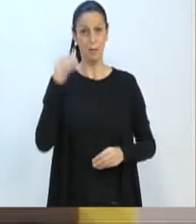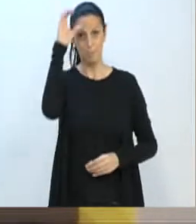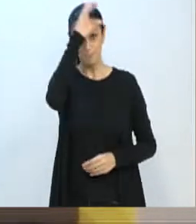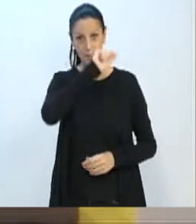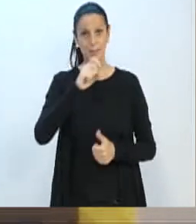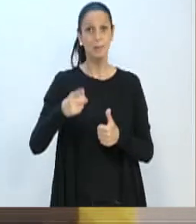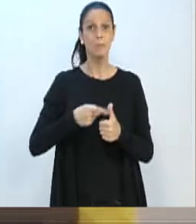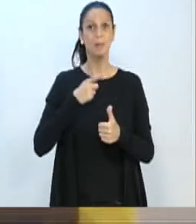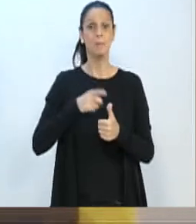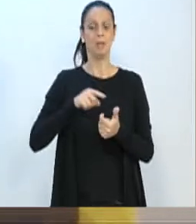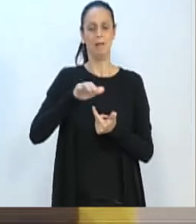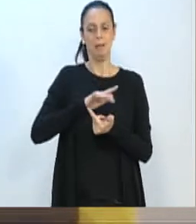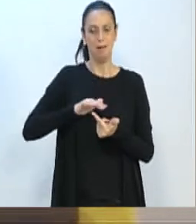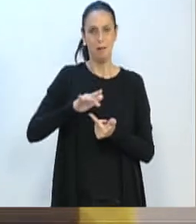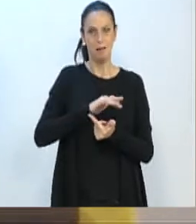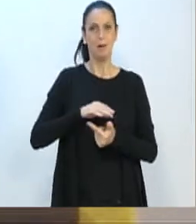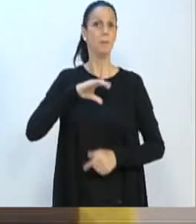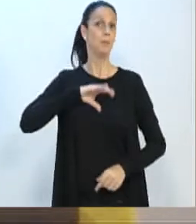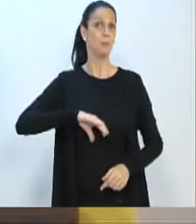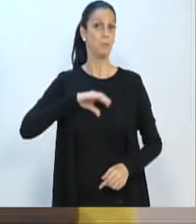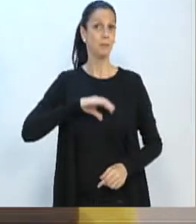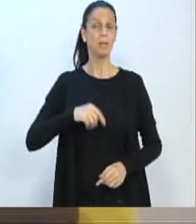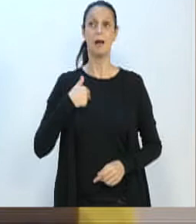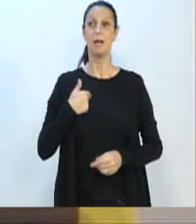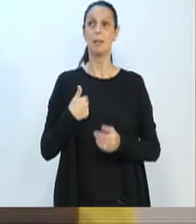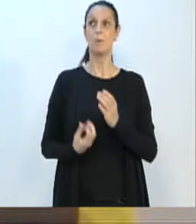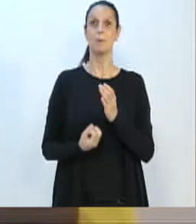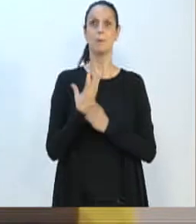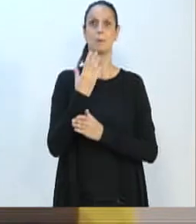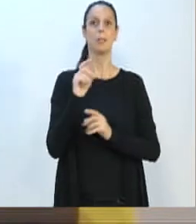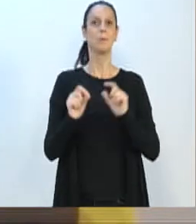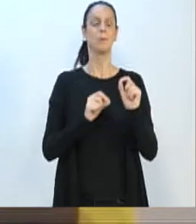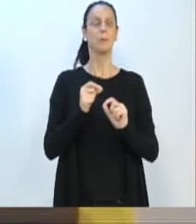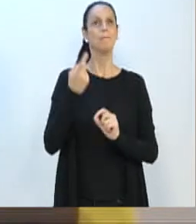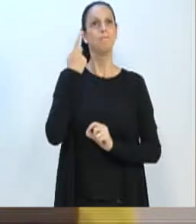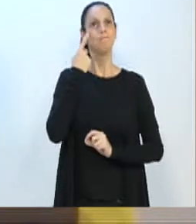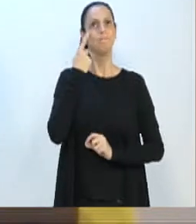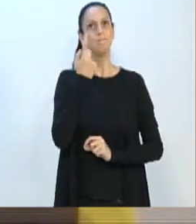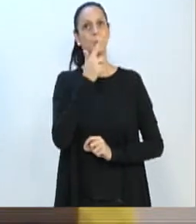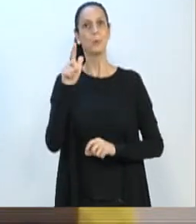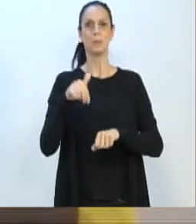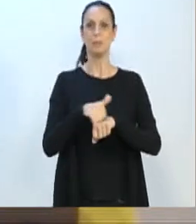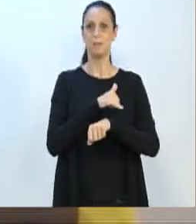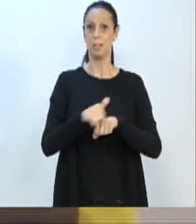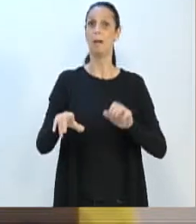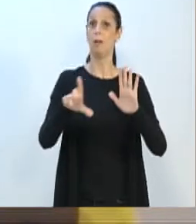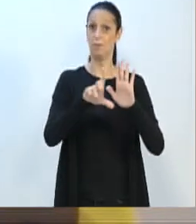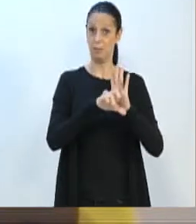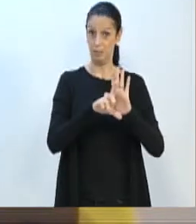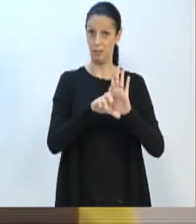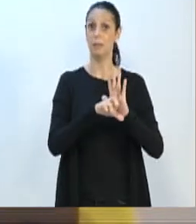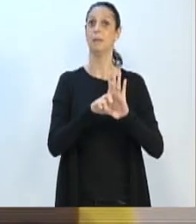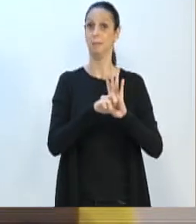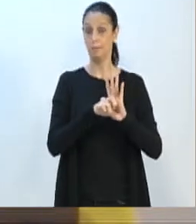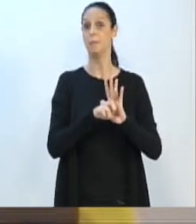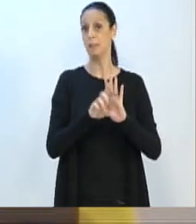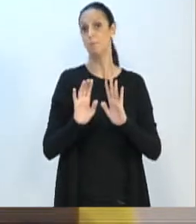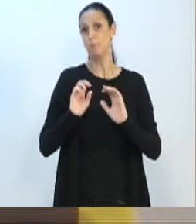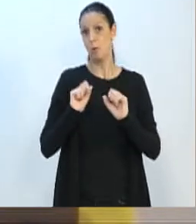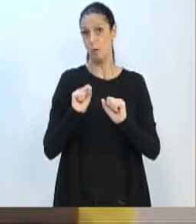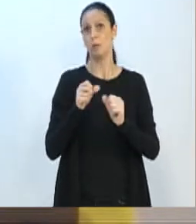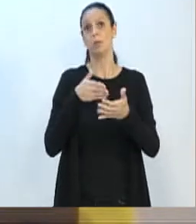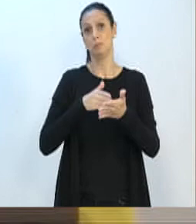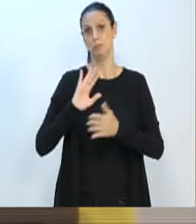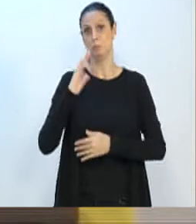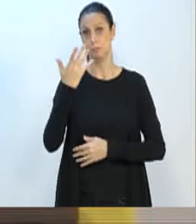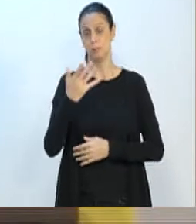português. Então, eu passei a pensar no outro elemento, né? Tem o elemento legal, que é os empecilhos legais, existe o